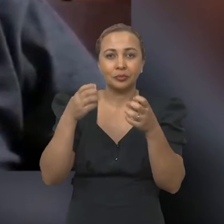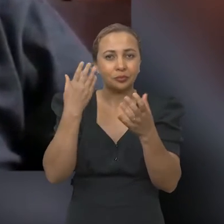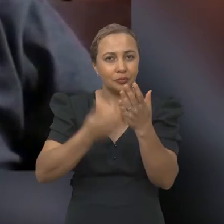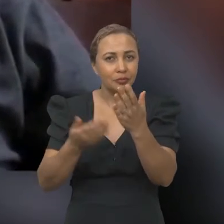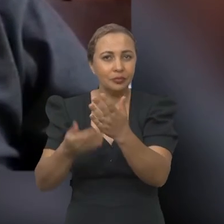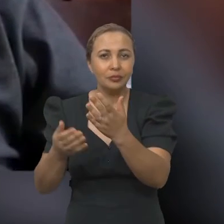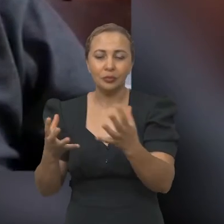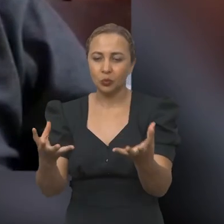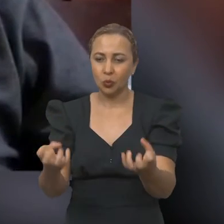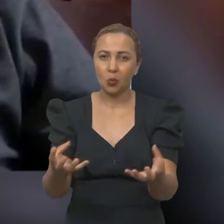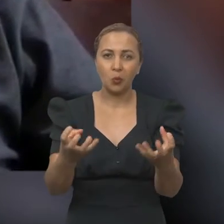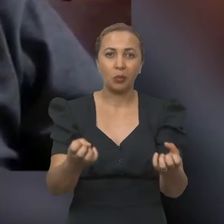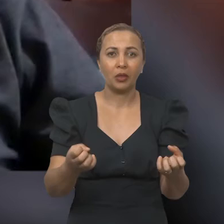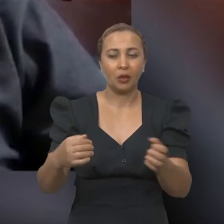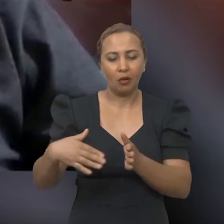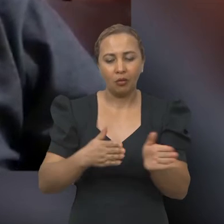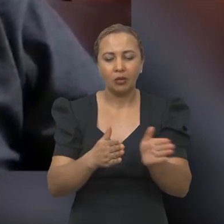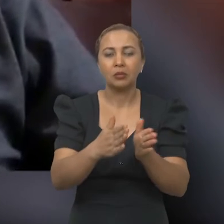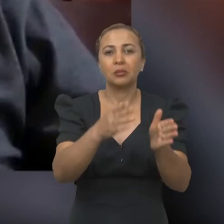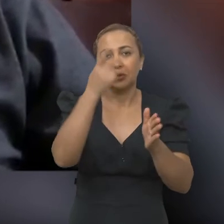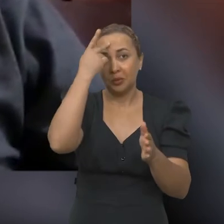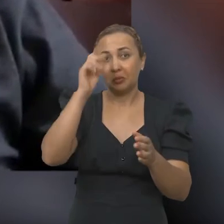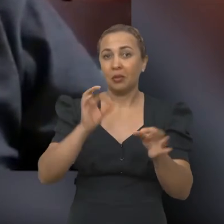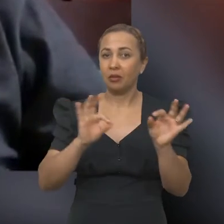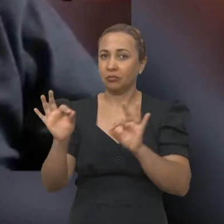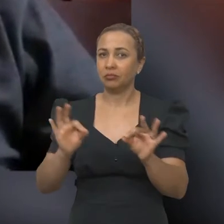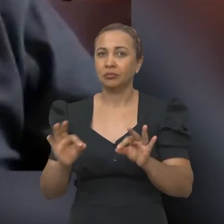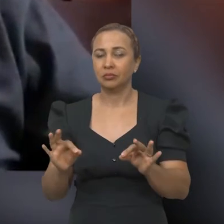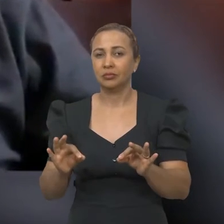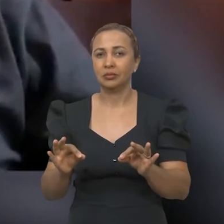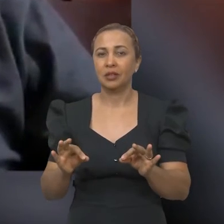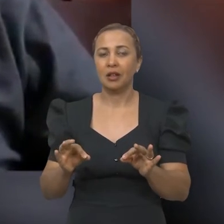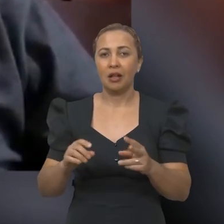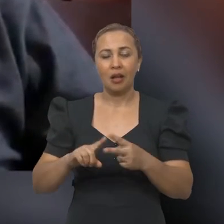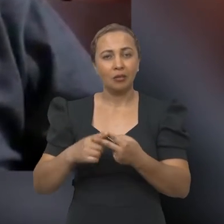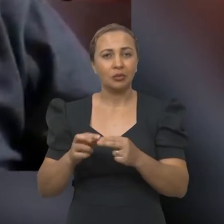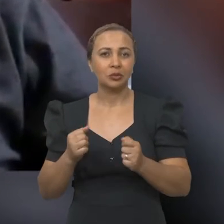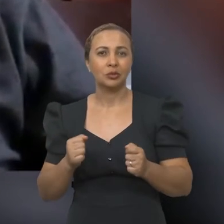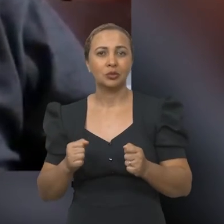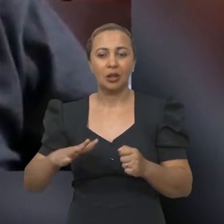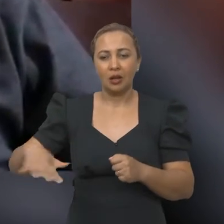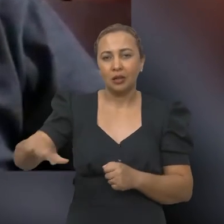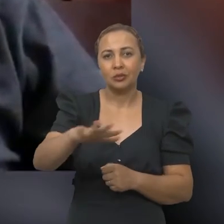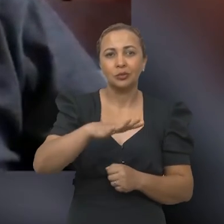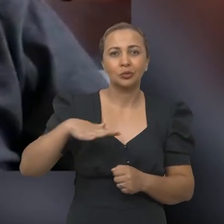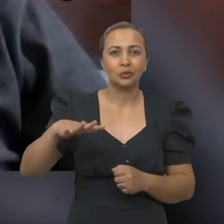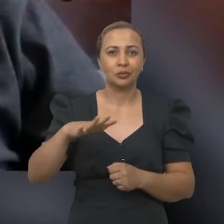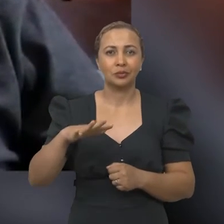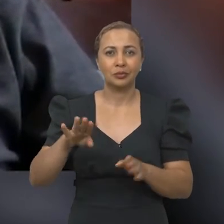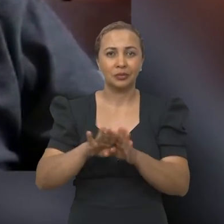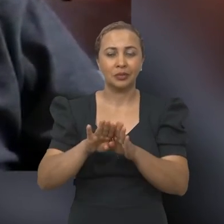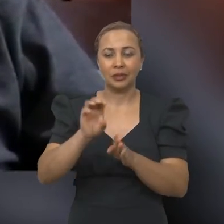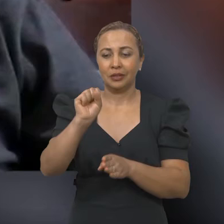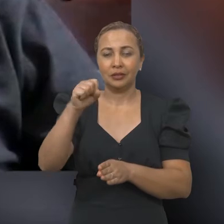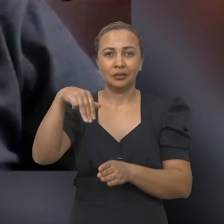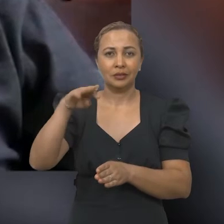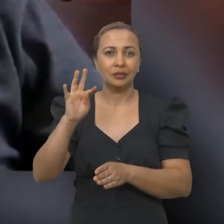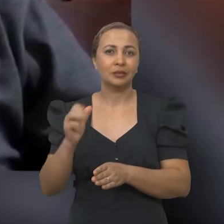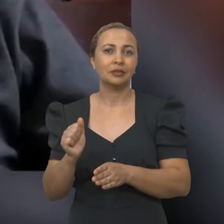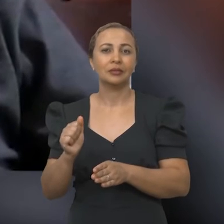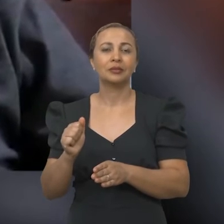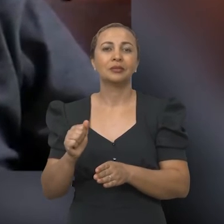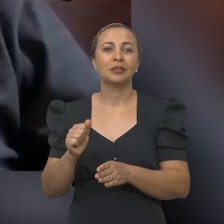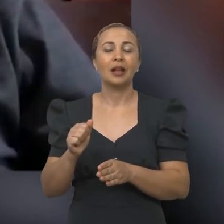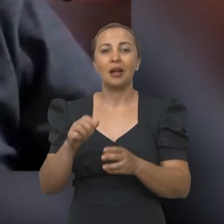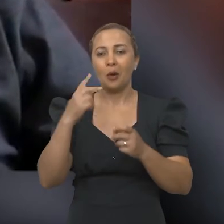regiões secas e estamos traçando um caminho para monitorar desmatamento, para monitorar a degradação em regiões áridas e semiáridas